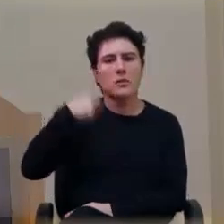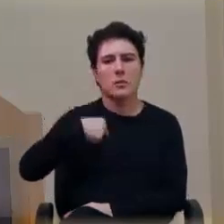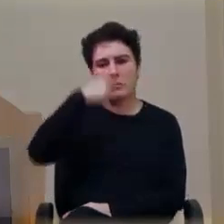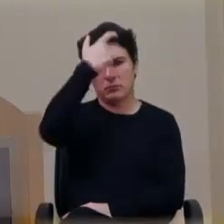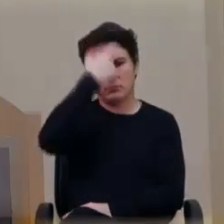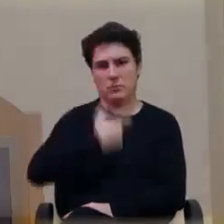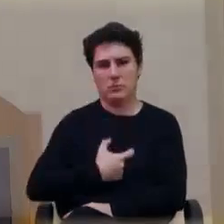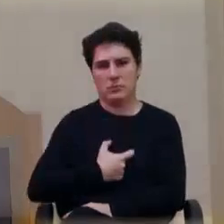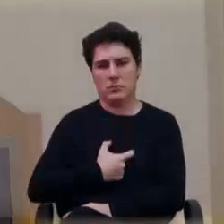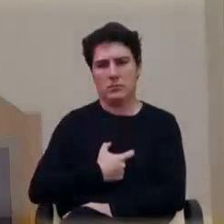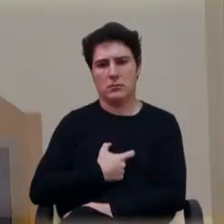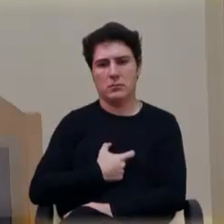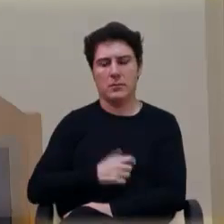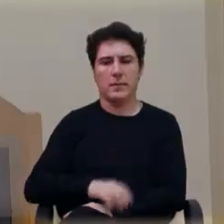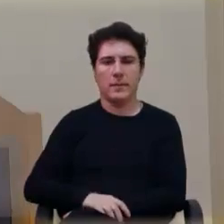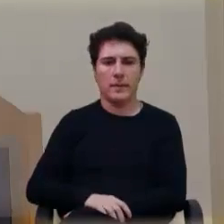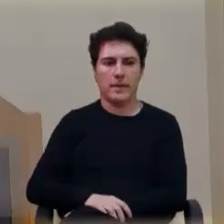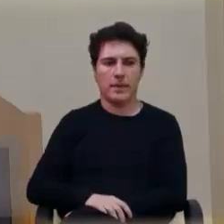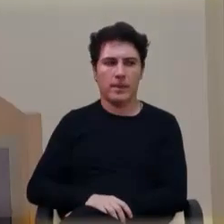sou